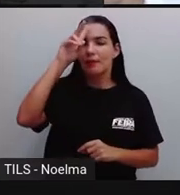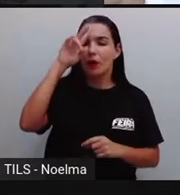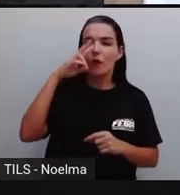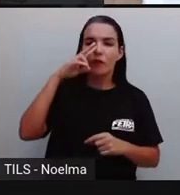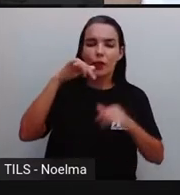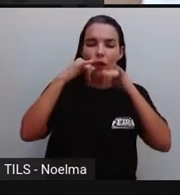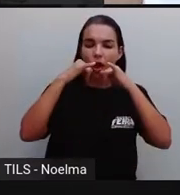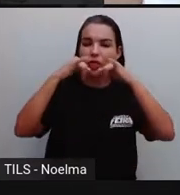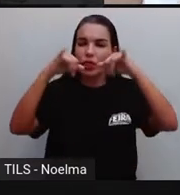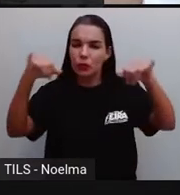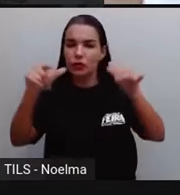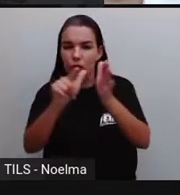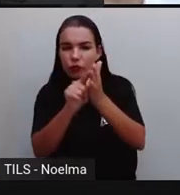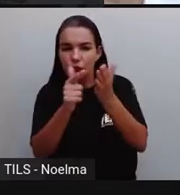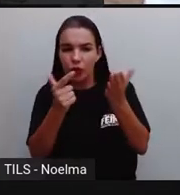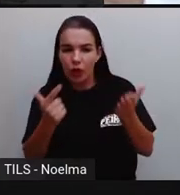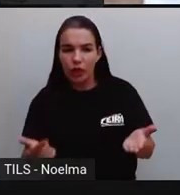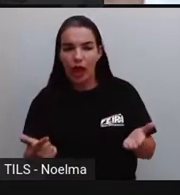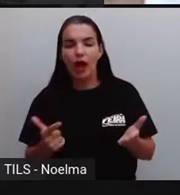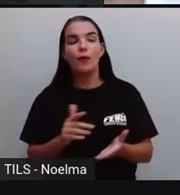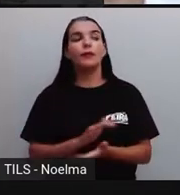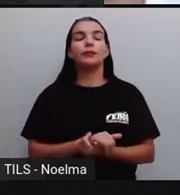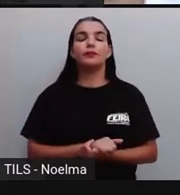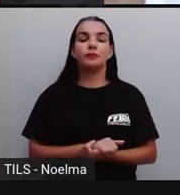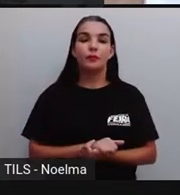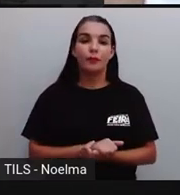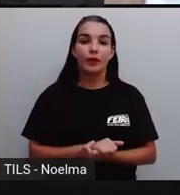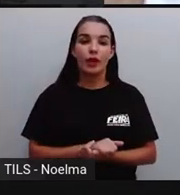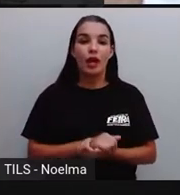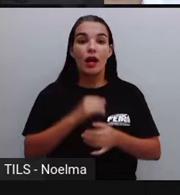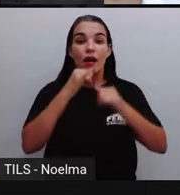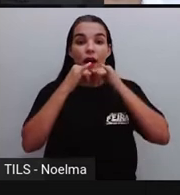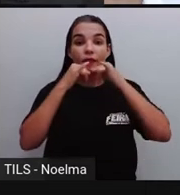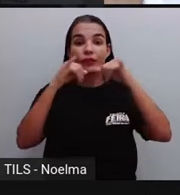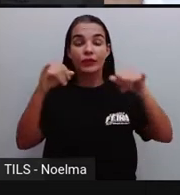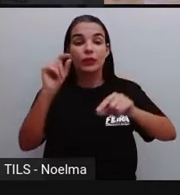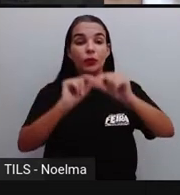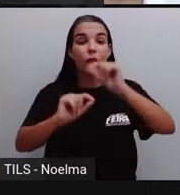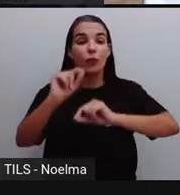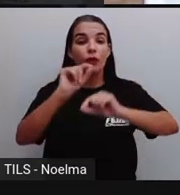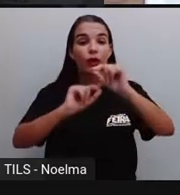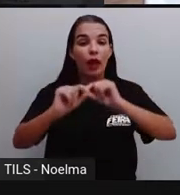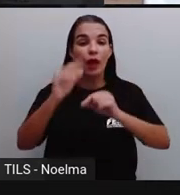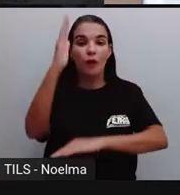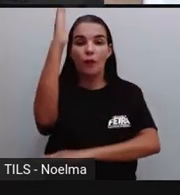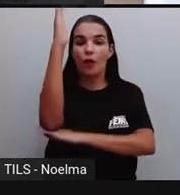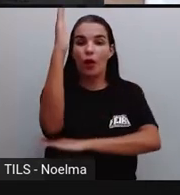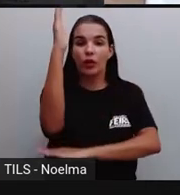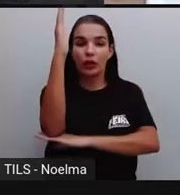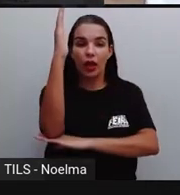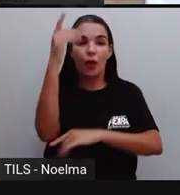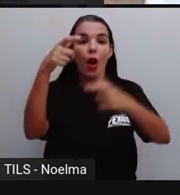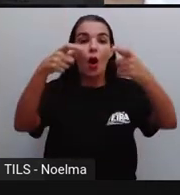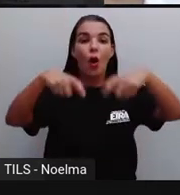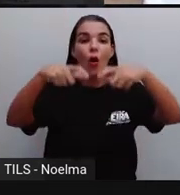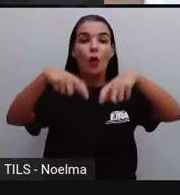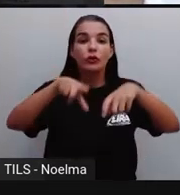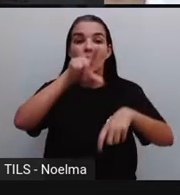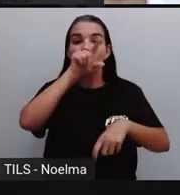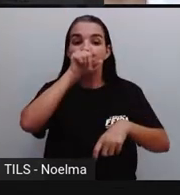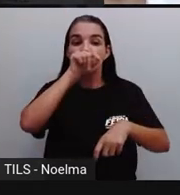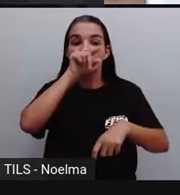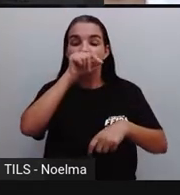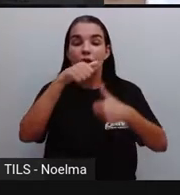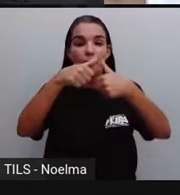no jornal, é um texto publicitário, né, divulgando ali aquele hotel onde esses pássaros